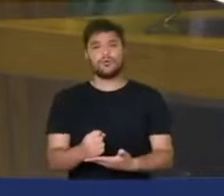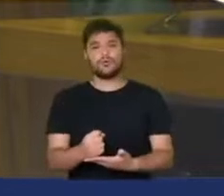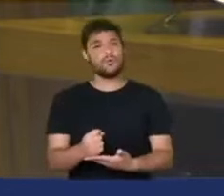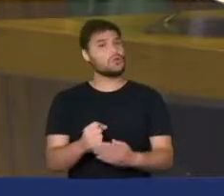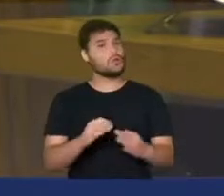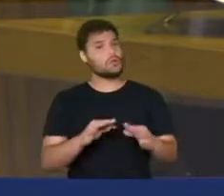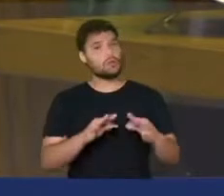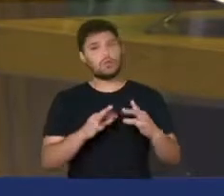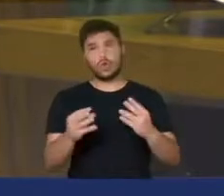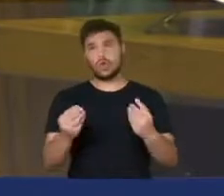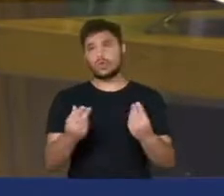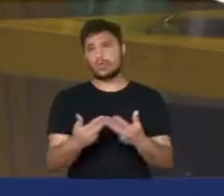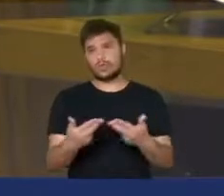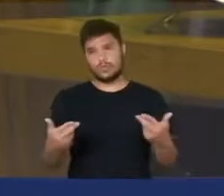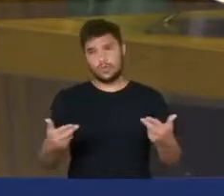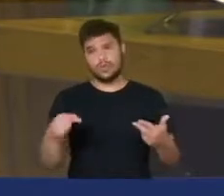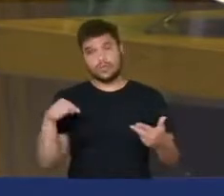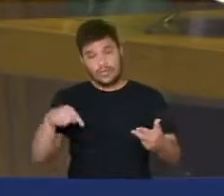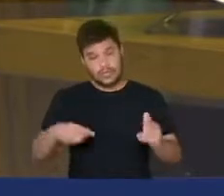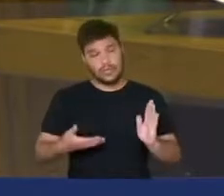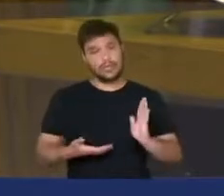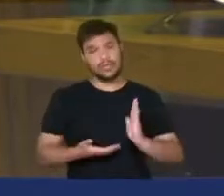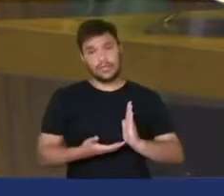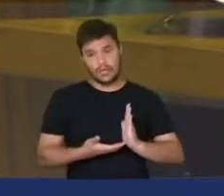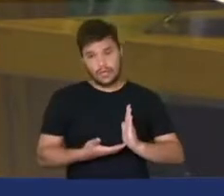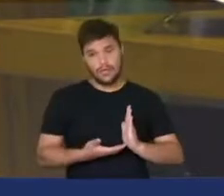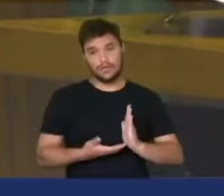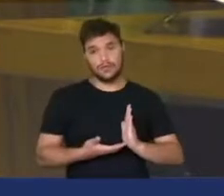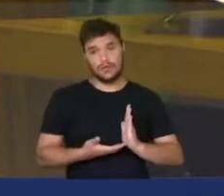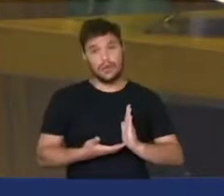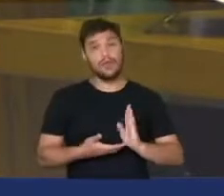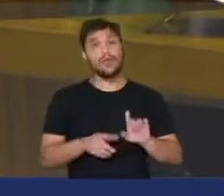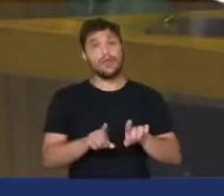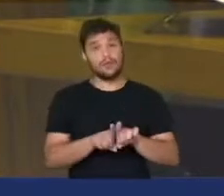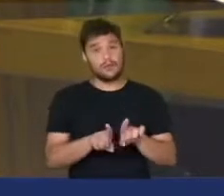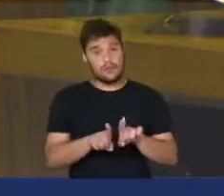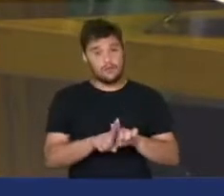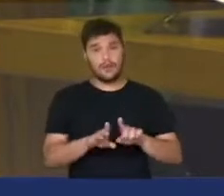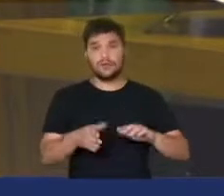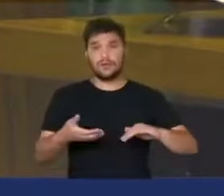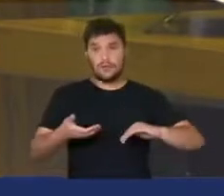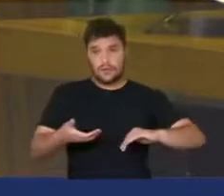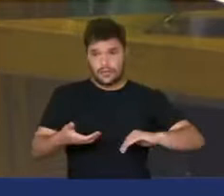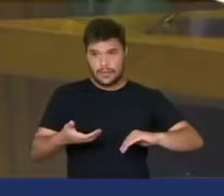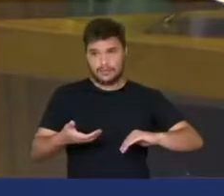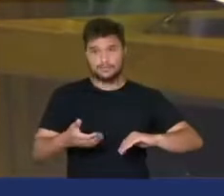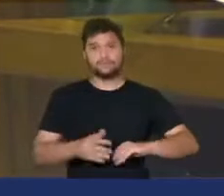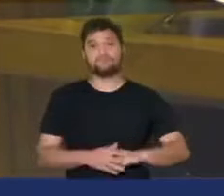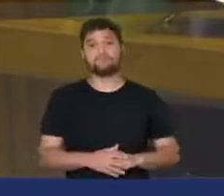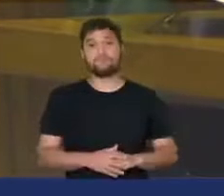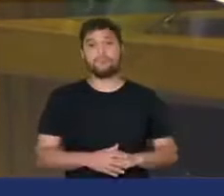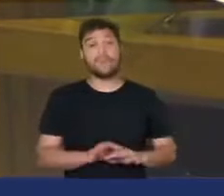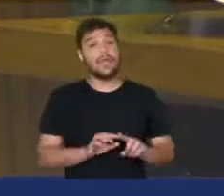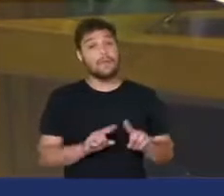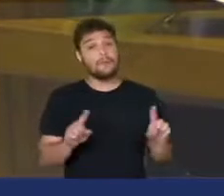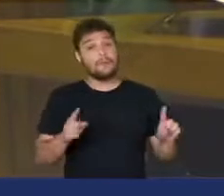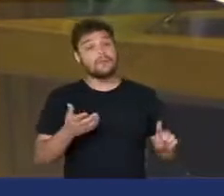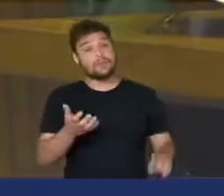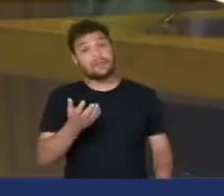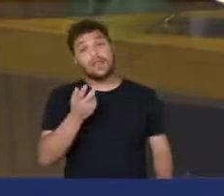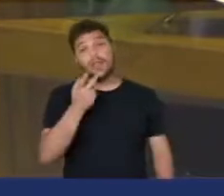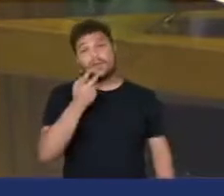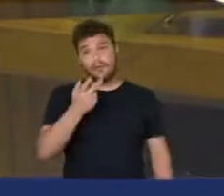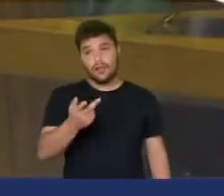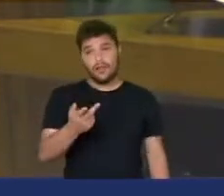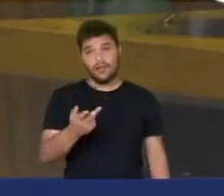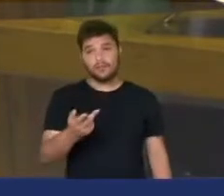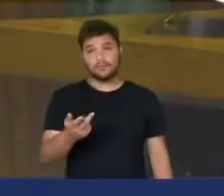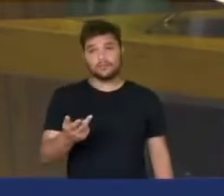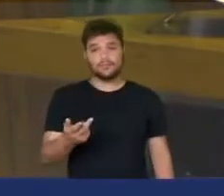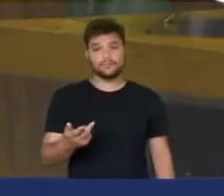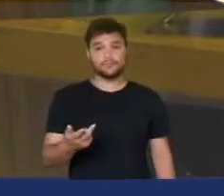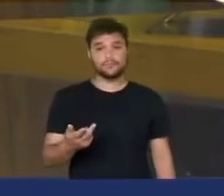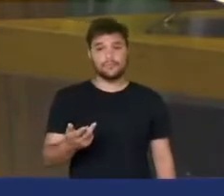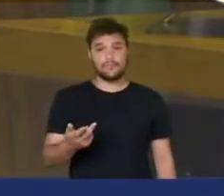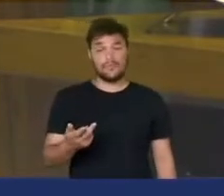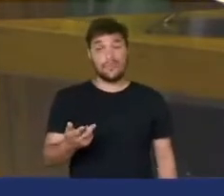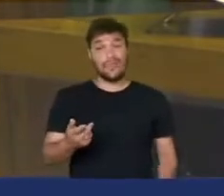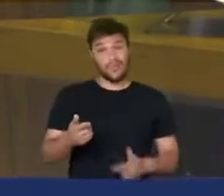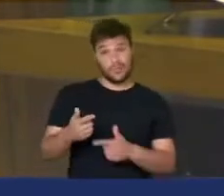possível aqui da Câmara dos Deputados e do Congresso Nacional. Mas também queria falar aqui, senhor presidente, do